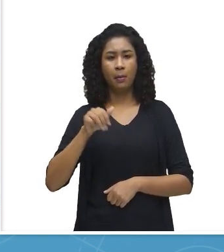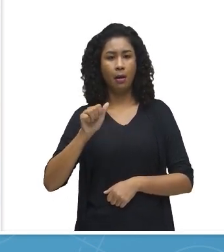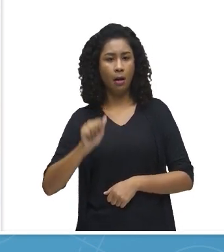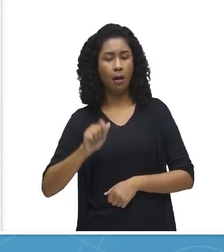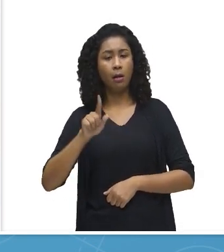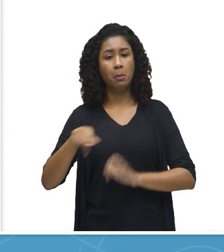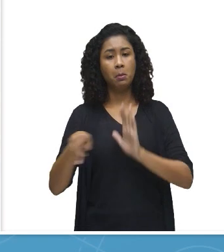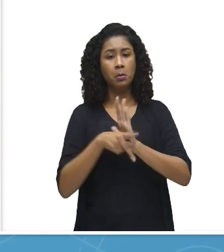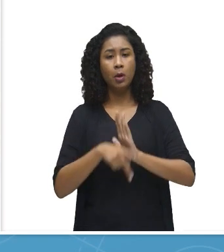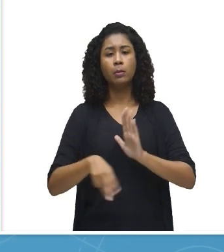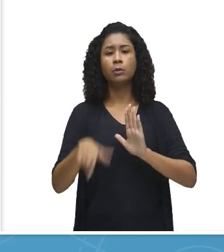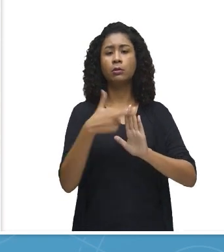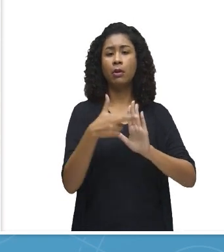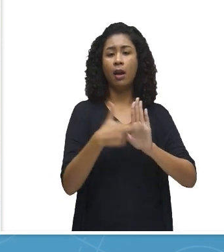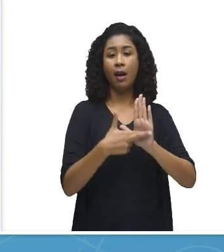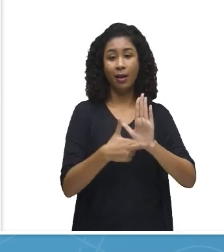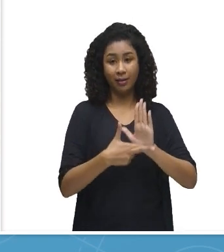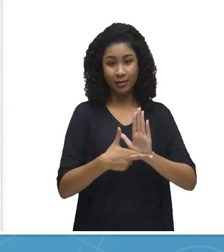né?